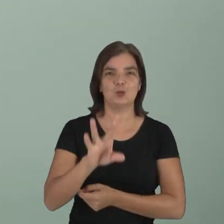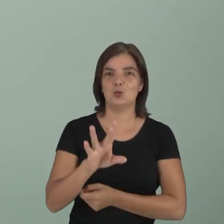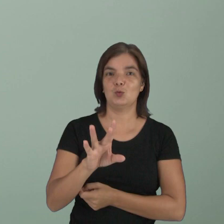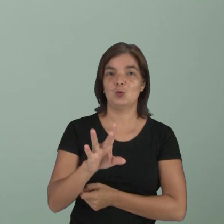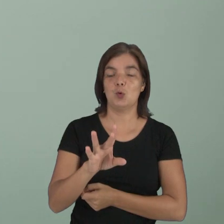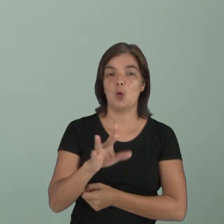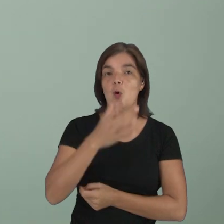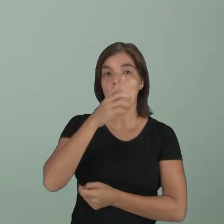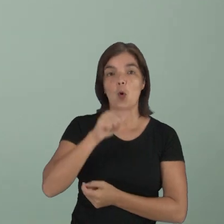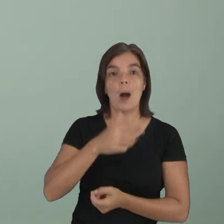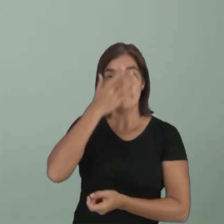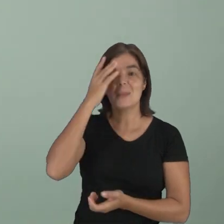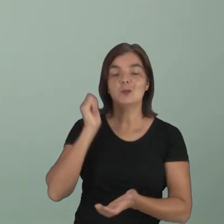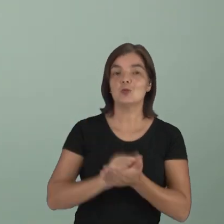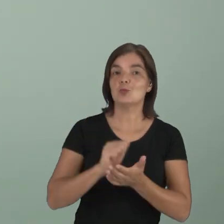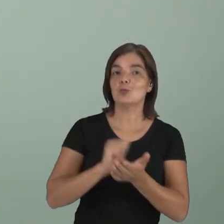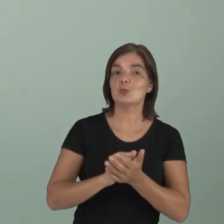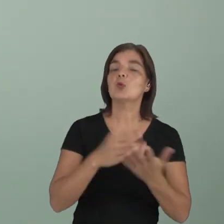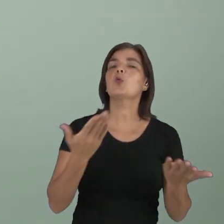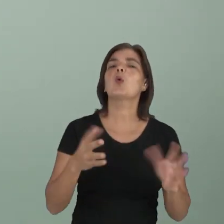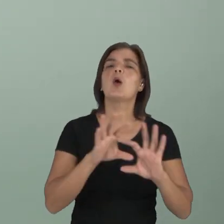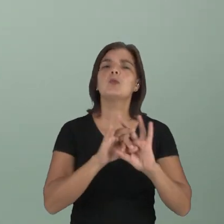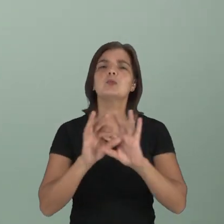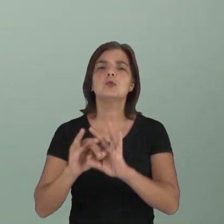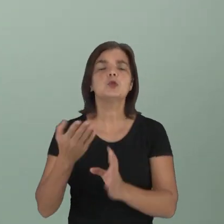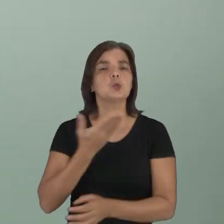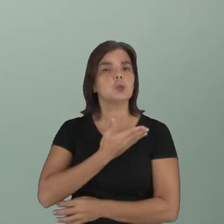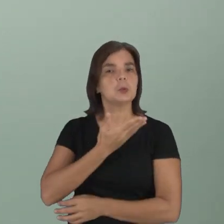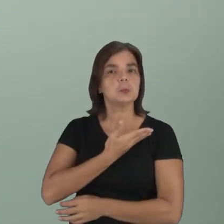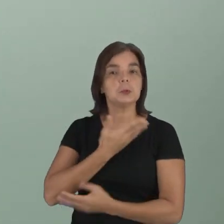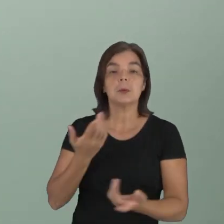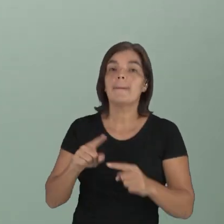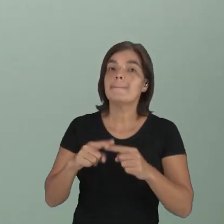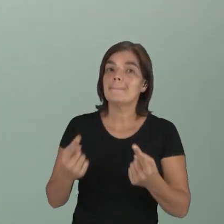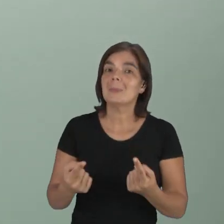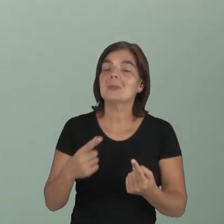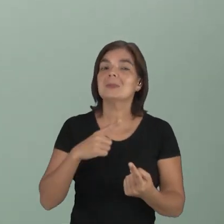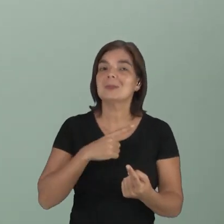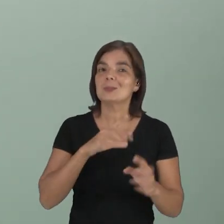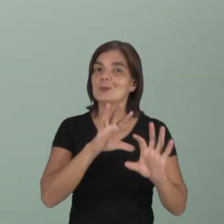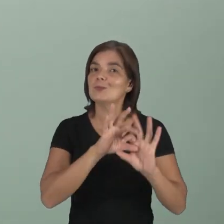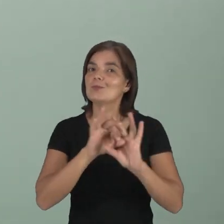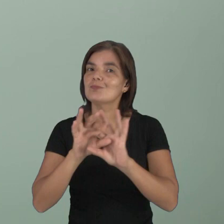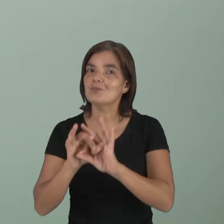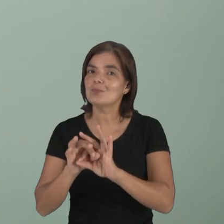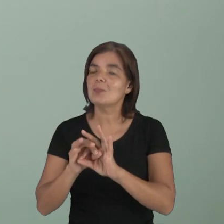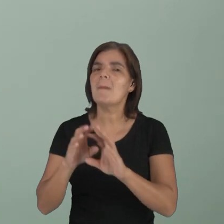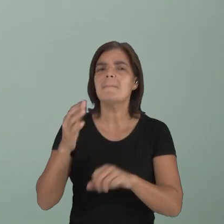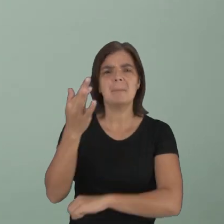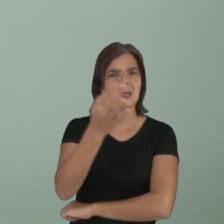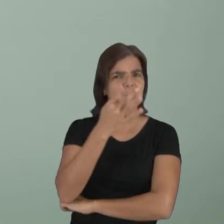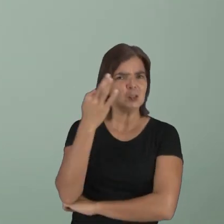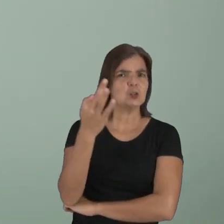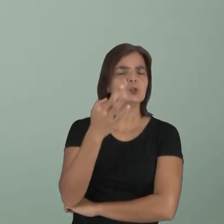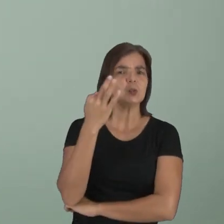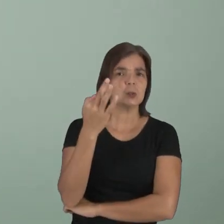só o interlocutor. Em que contexto? Eu estou com uma amiga minha, mas eu estou num contexto mais